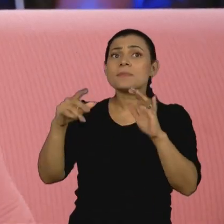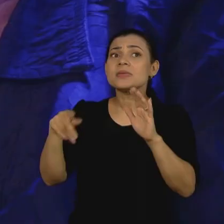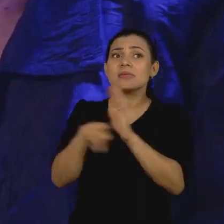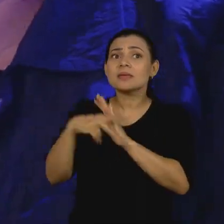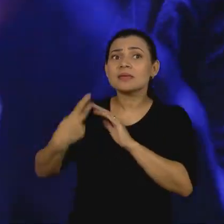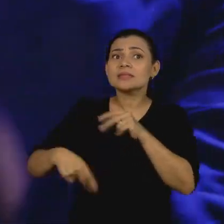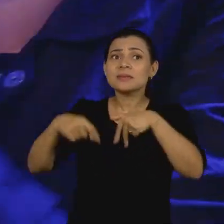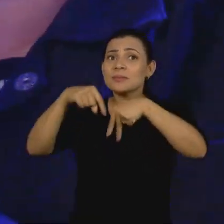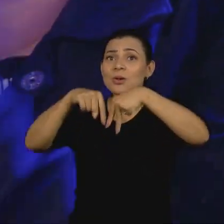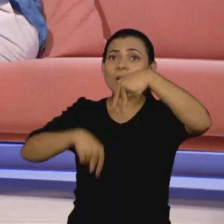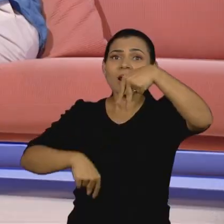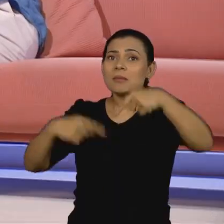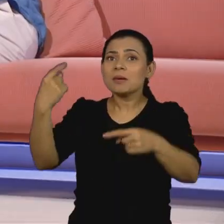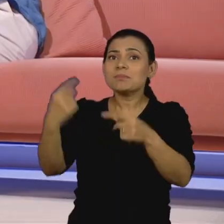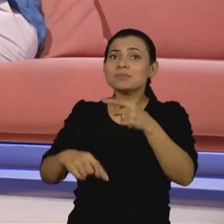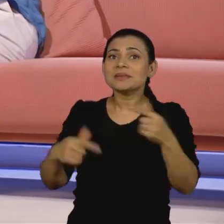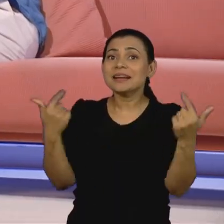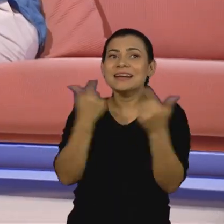programa.